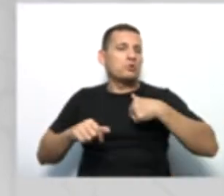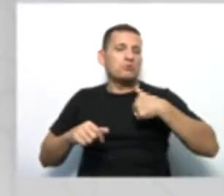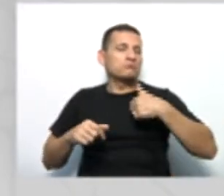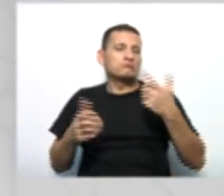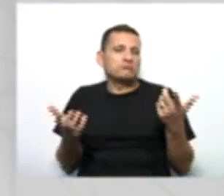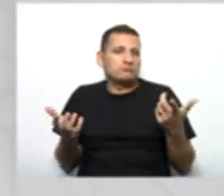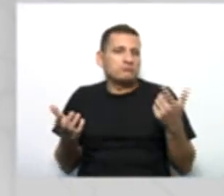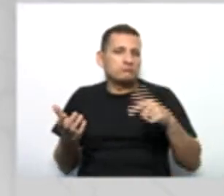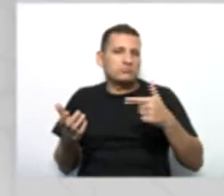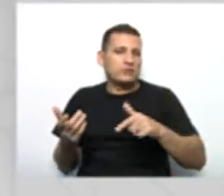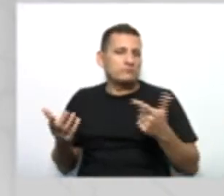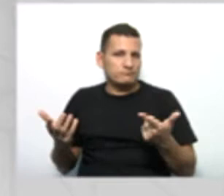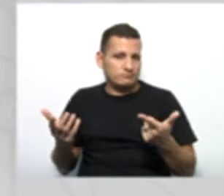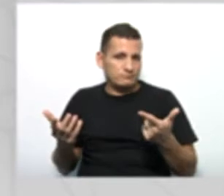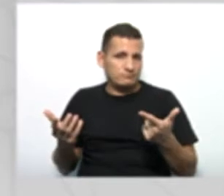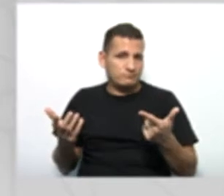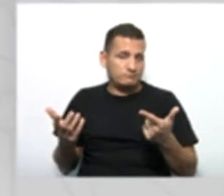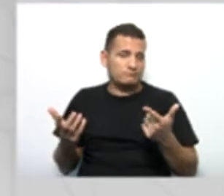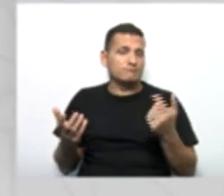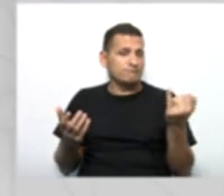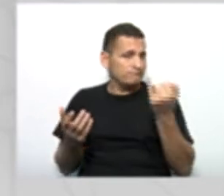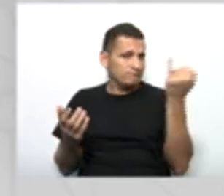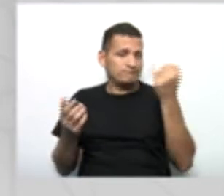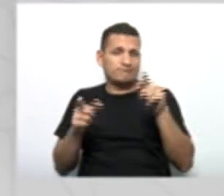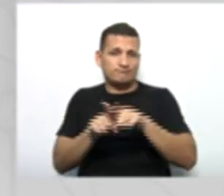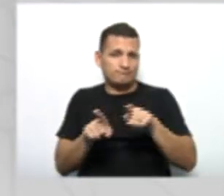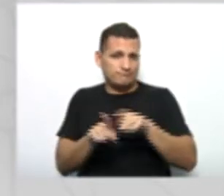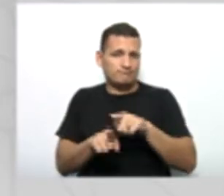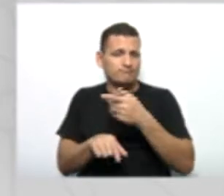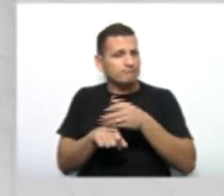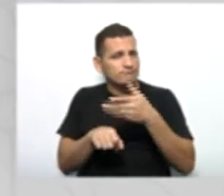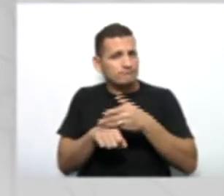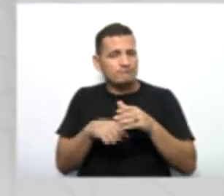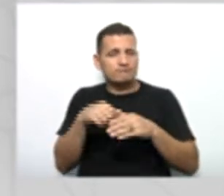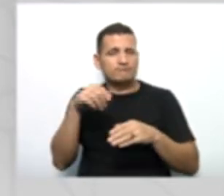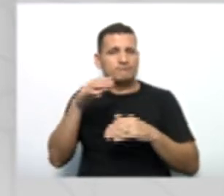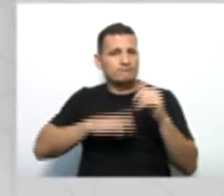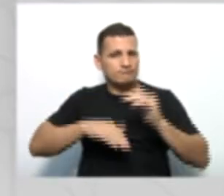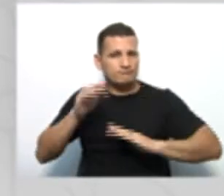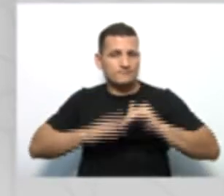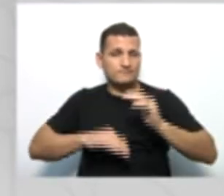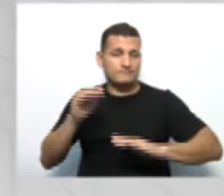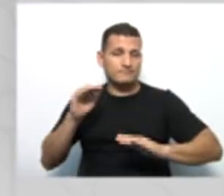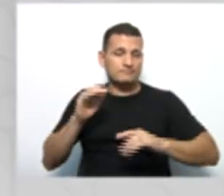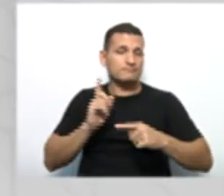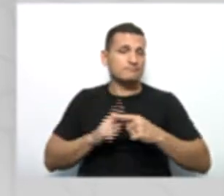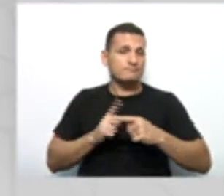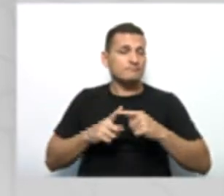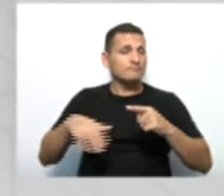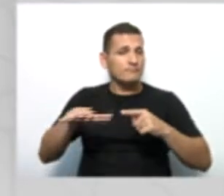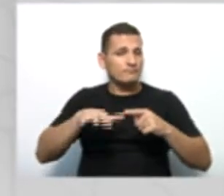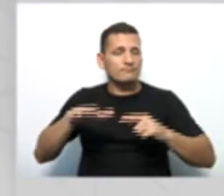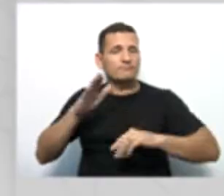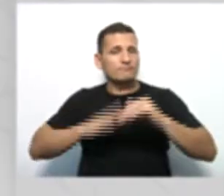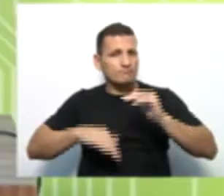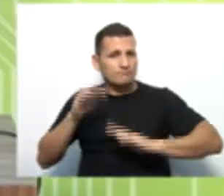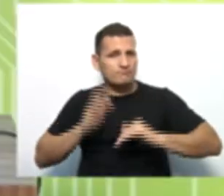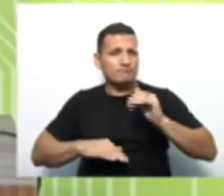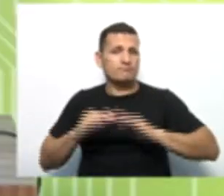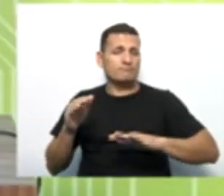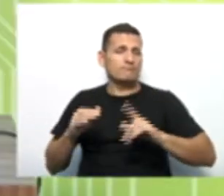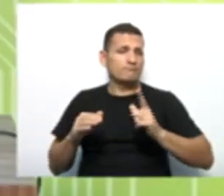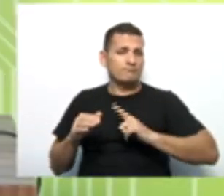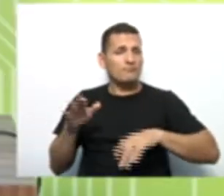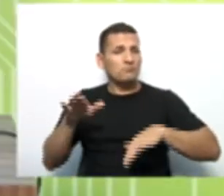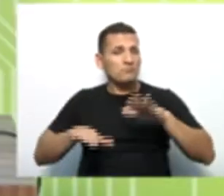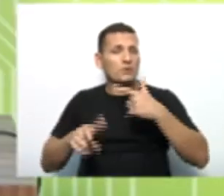estes mesmos princípios. Isso é muito importante também no exercício profissional. Porque no meio profissional nós vamos nos deparar com situações